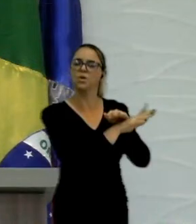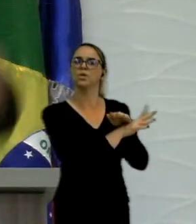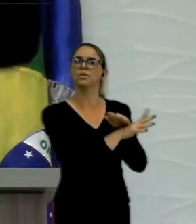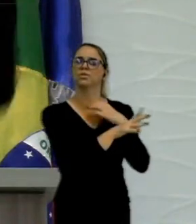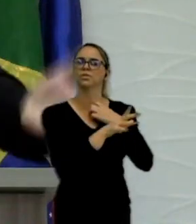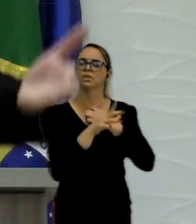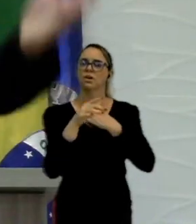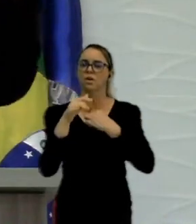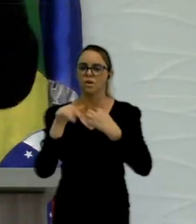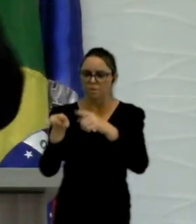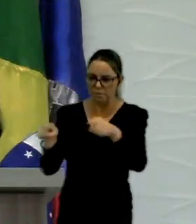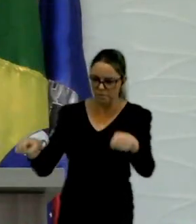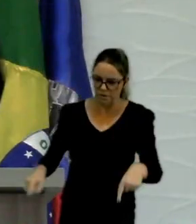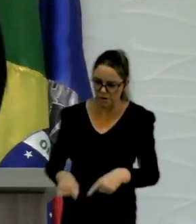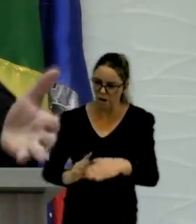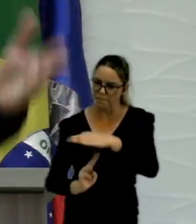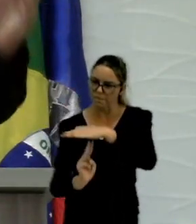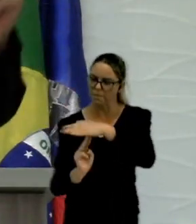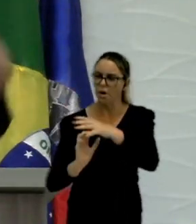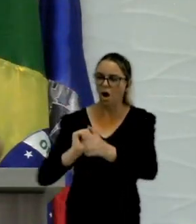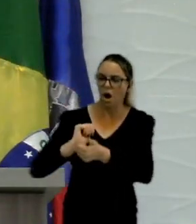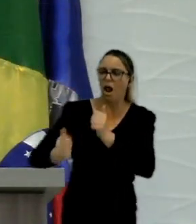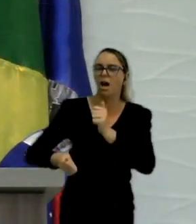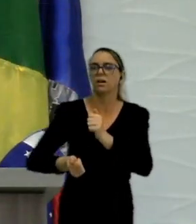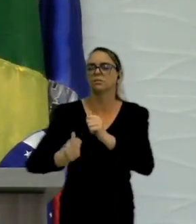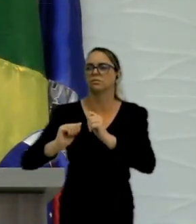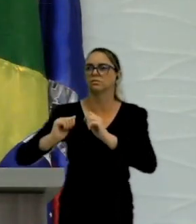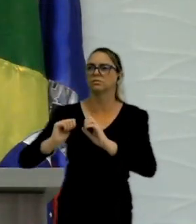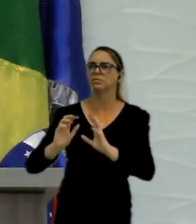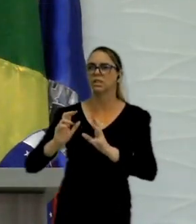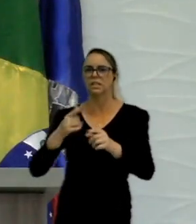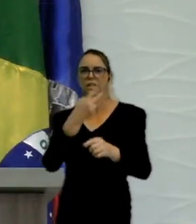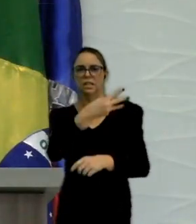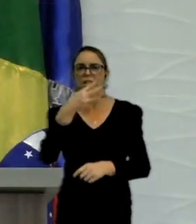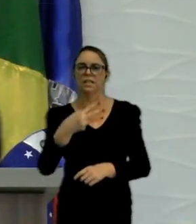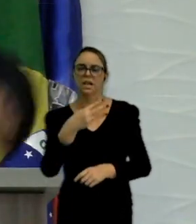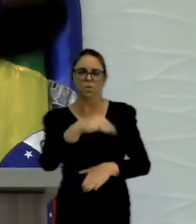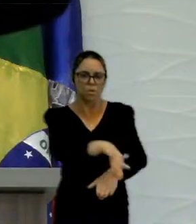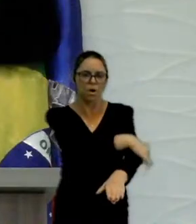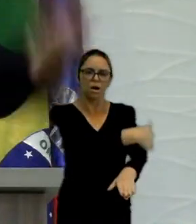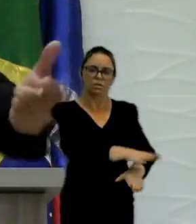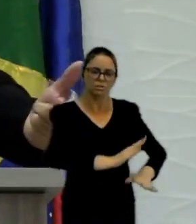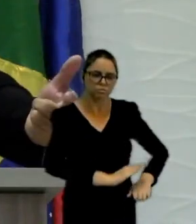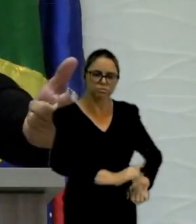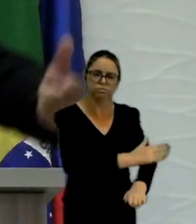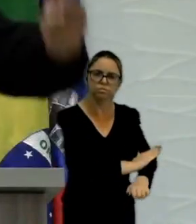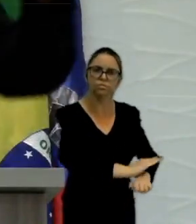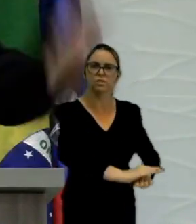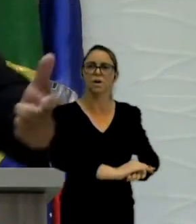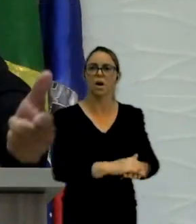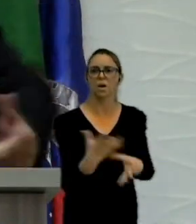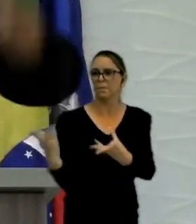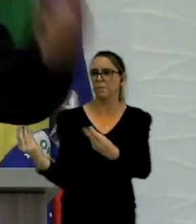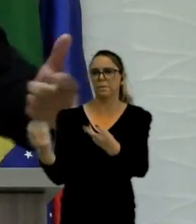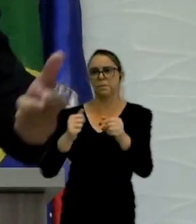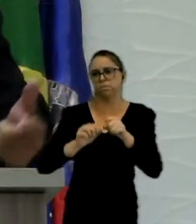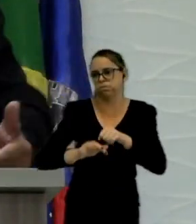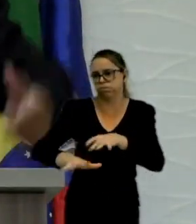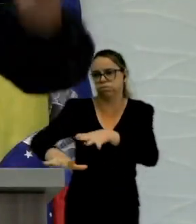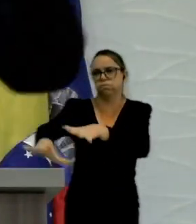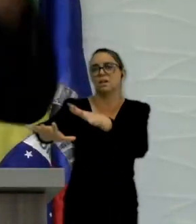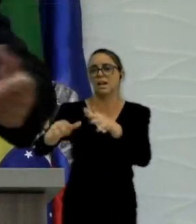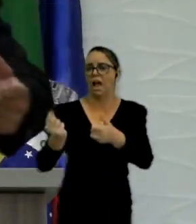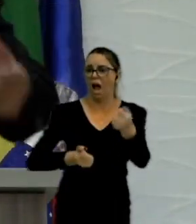futebol. O governo anterior deixou recurso para 33 ruas de calçamento. O governo anterior deixou uma frota de carro, de